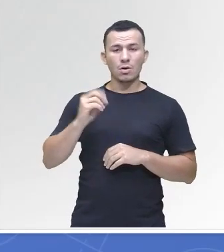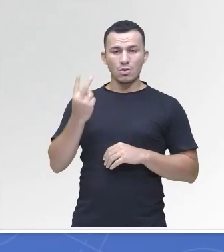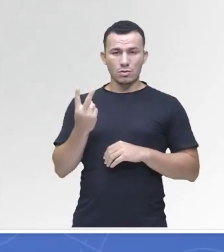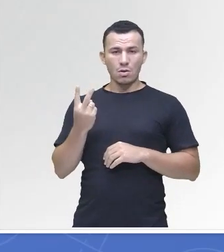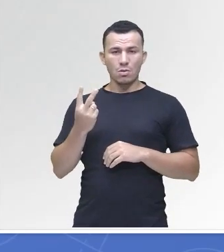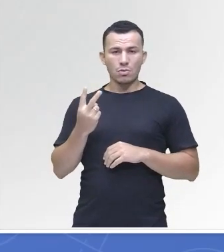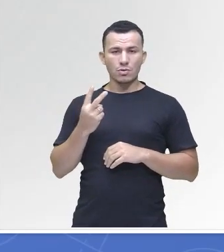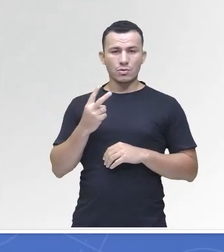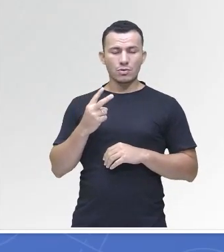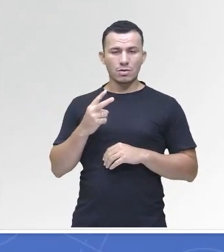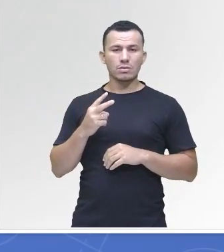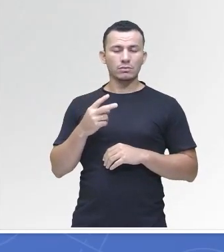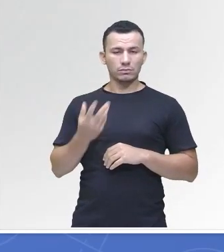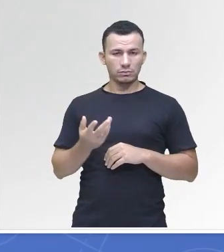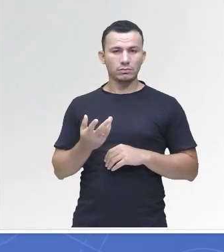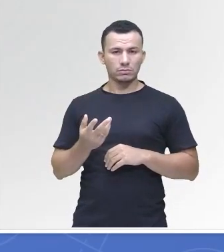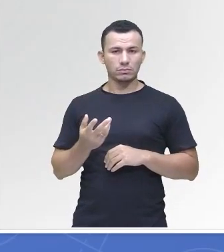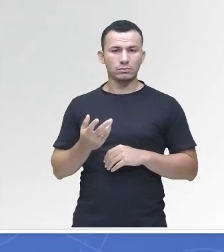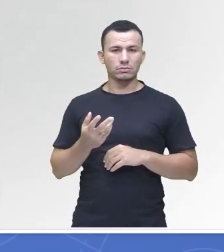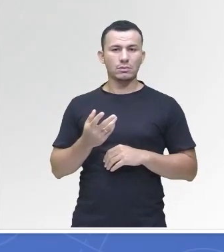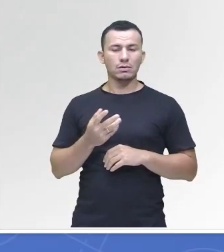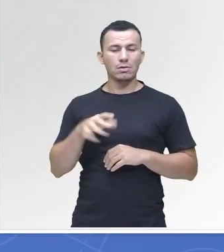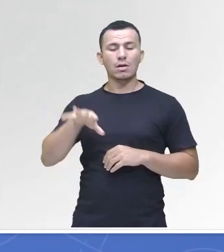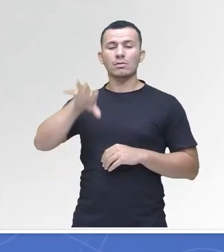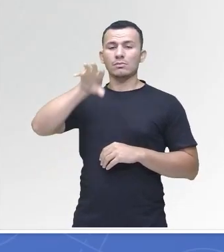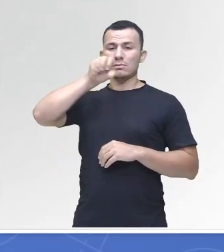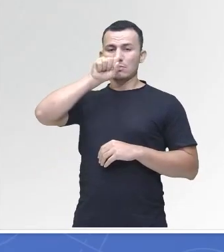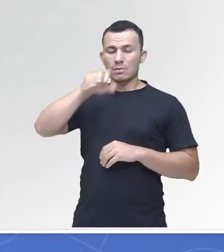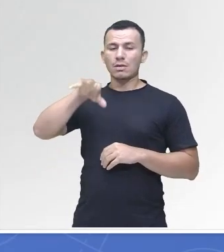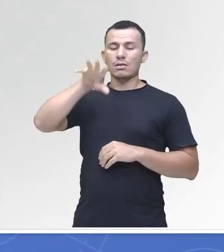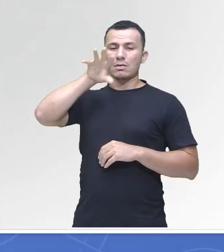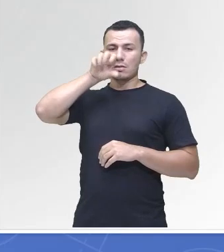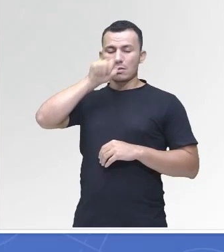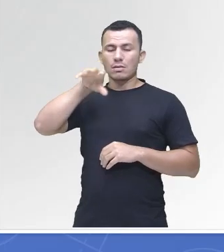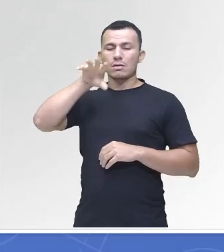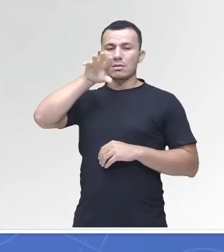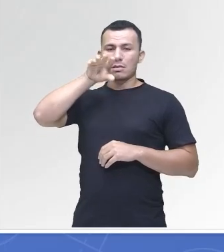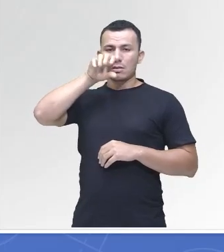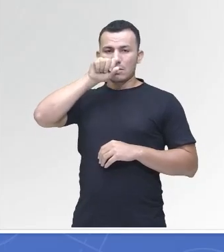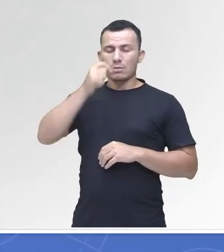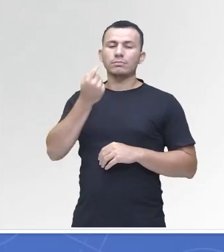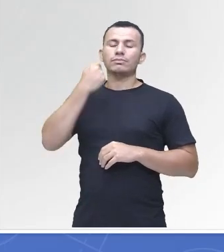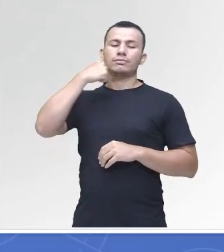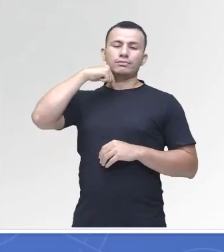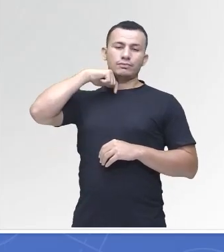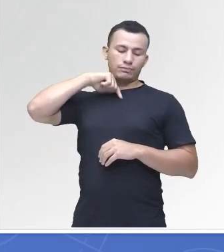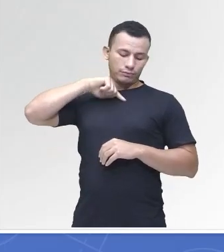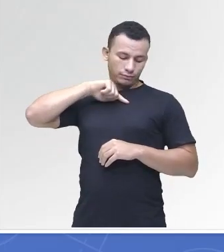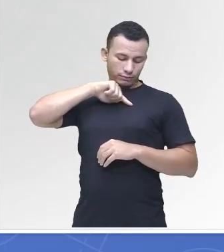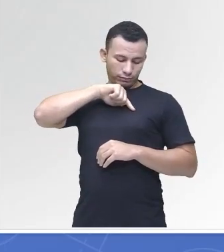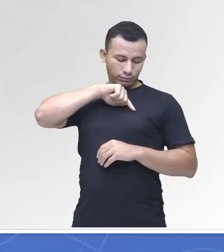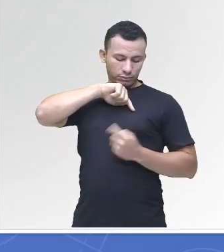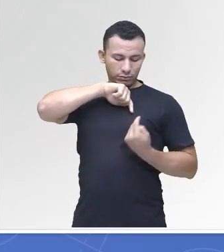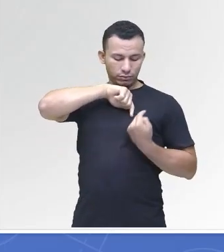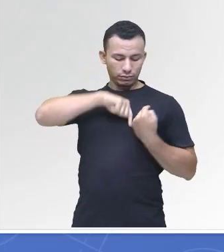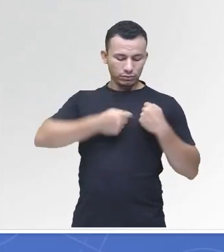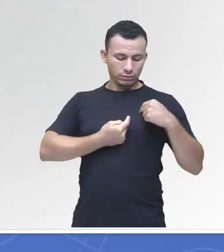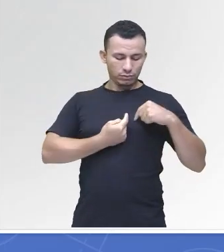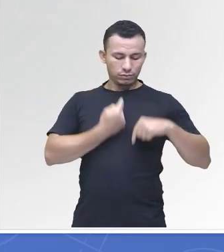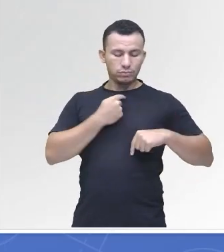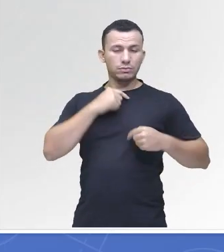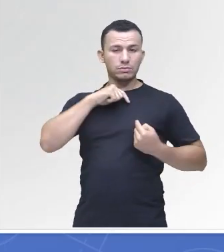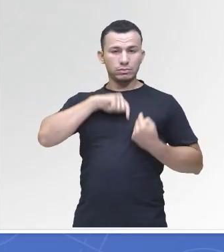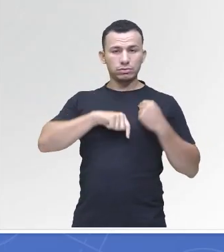vai capturar ali no processo do sistema respiratório, né? Lá nos alvéolos pulmonares, aquelas trocas gasosas, e